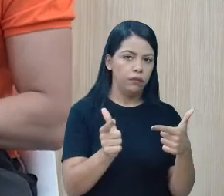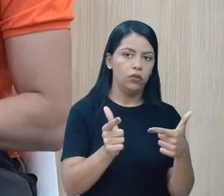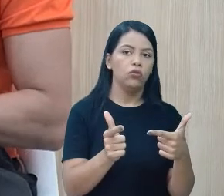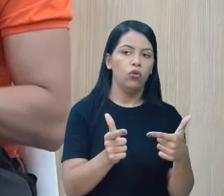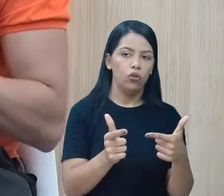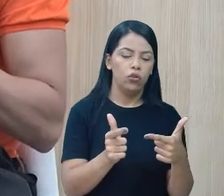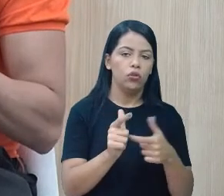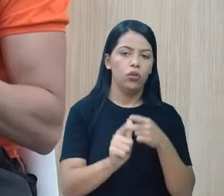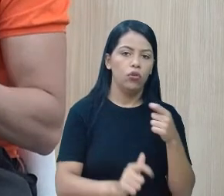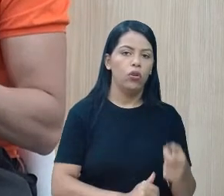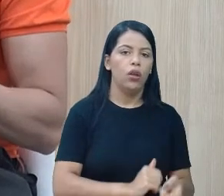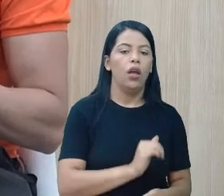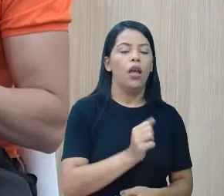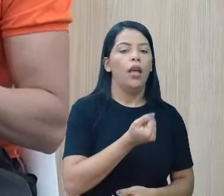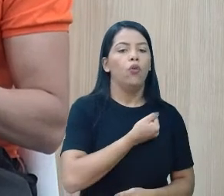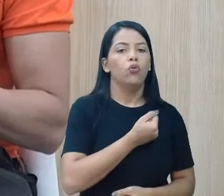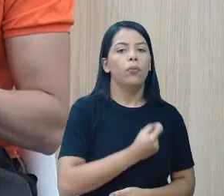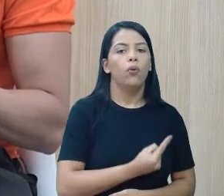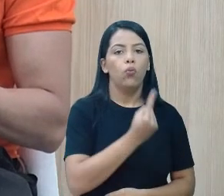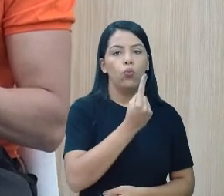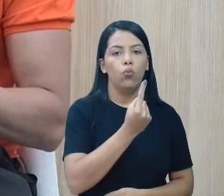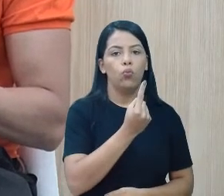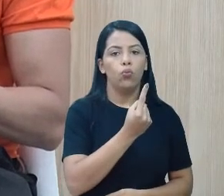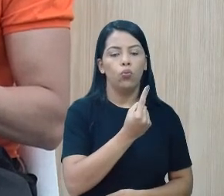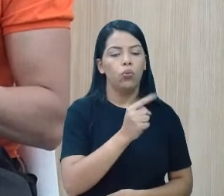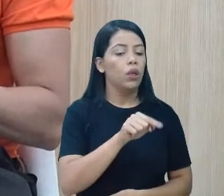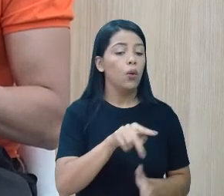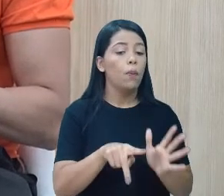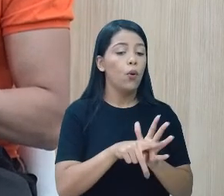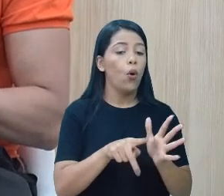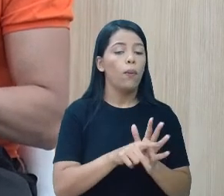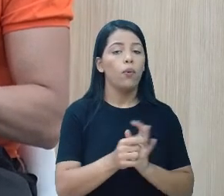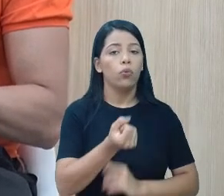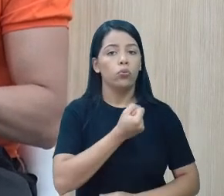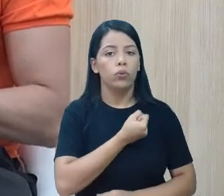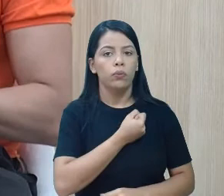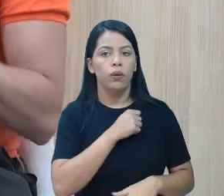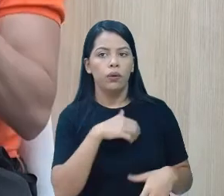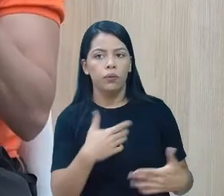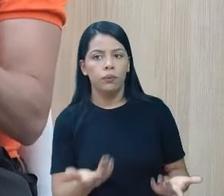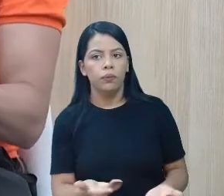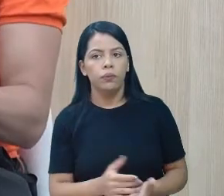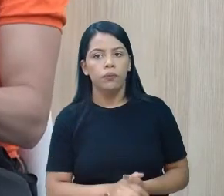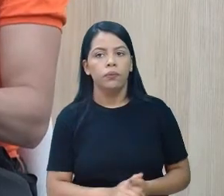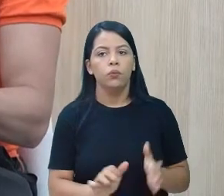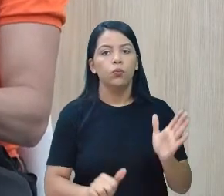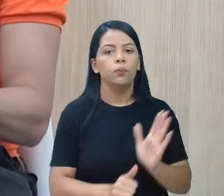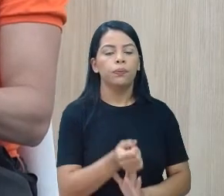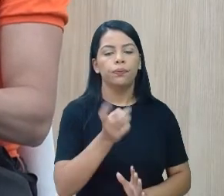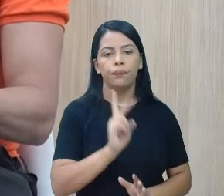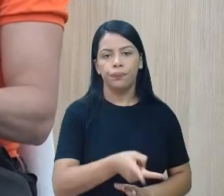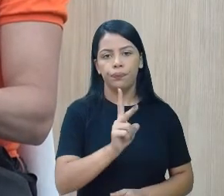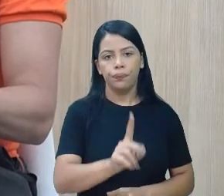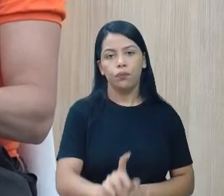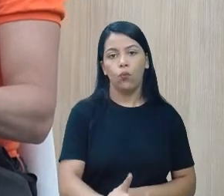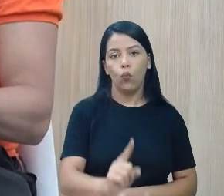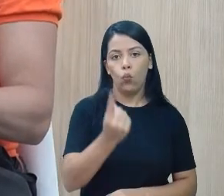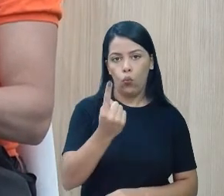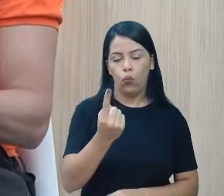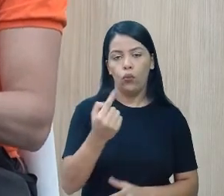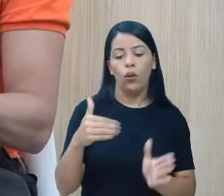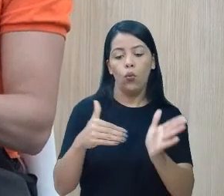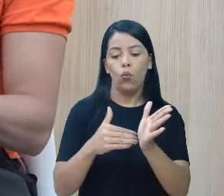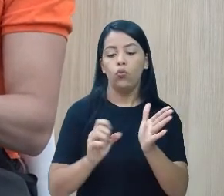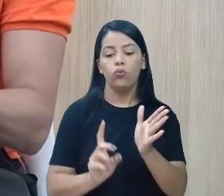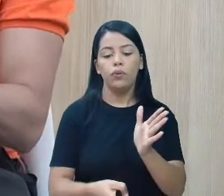que é o número 1, certo? E que é ele mesmo, como o Briane falou. O primeiro sempre vai ser 1 e o último sempre vai